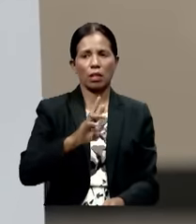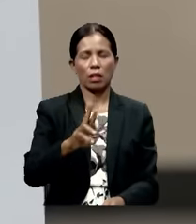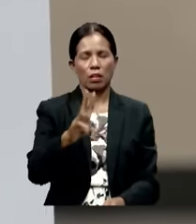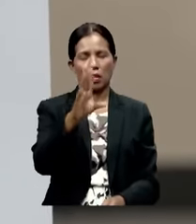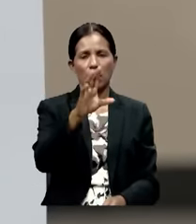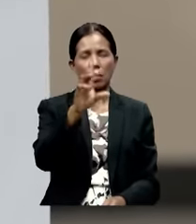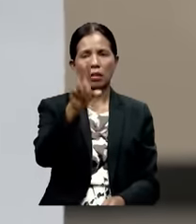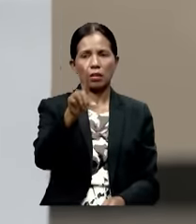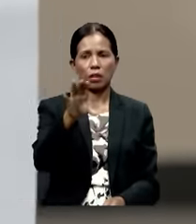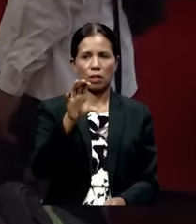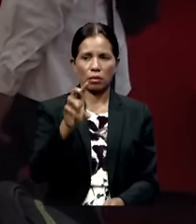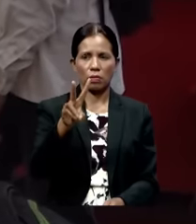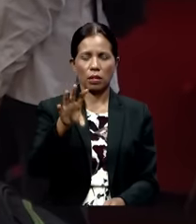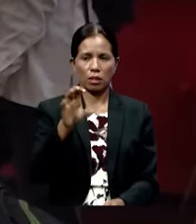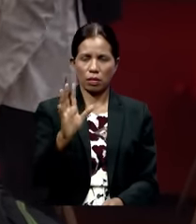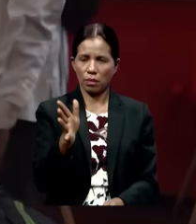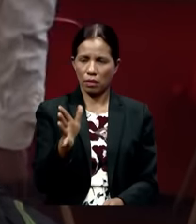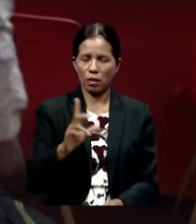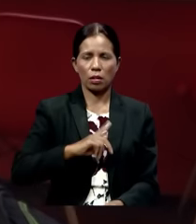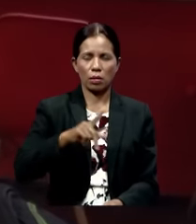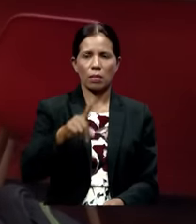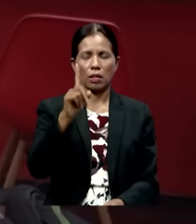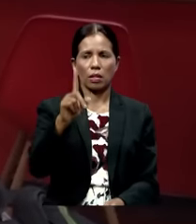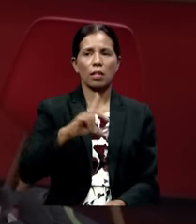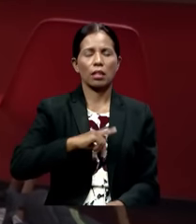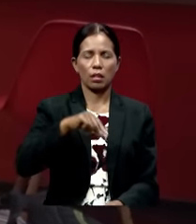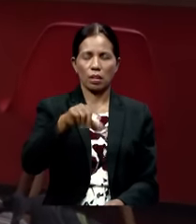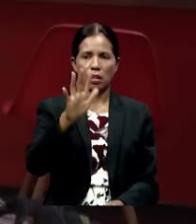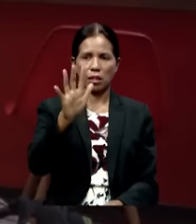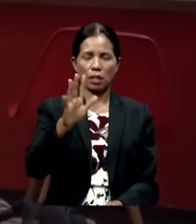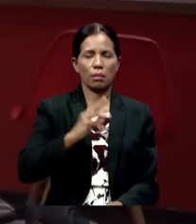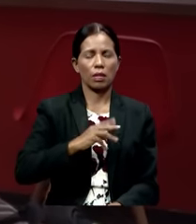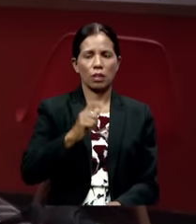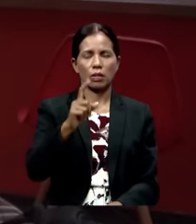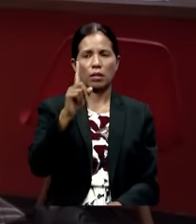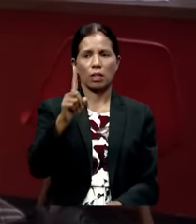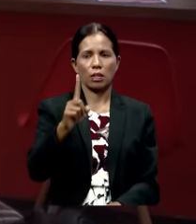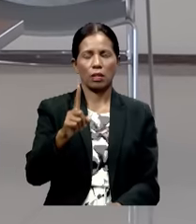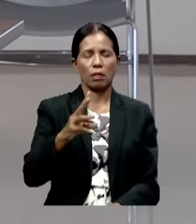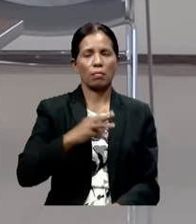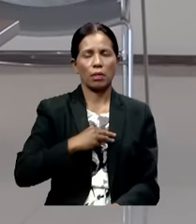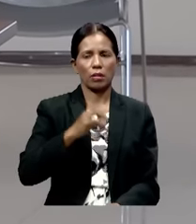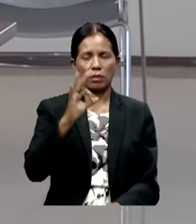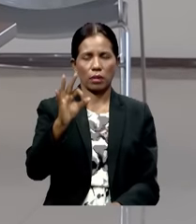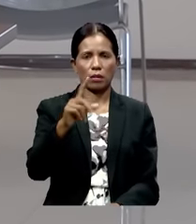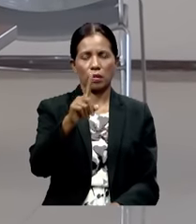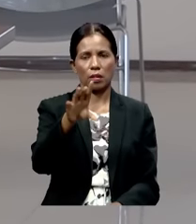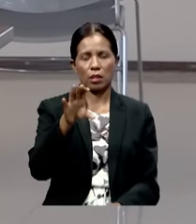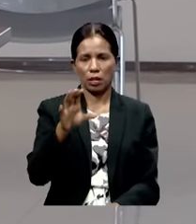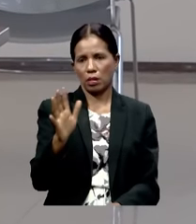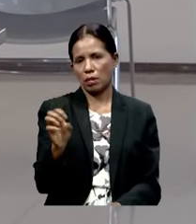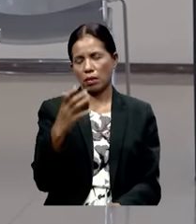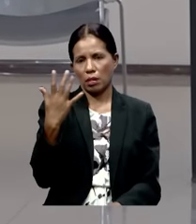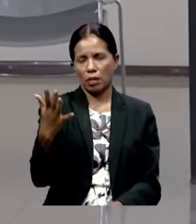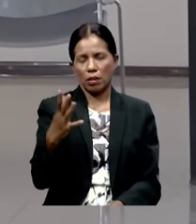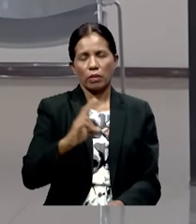rua sia nulu, lauten ida, lekisa lima, manatutu ida, manufai atus ida sanu resin lima, wekusi